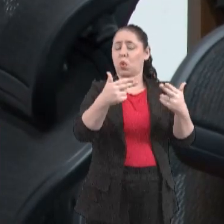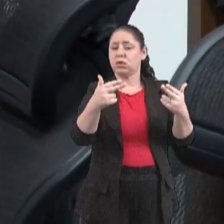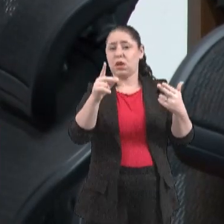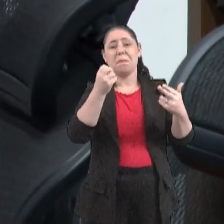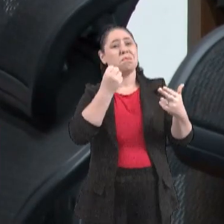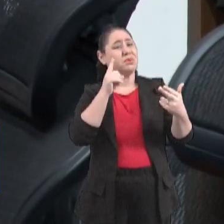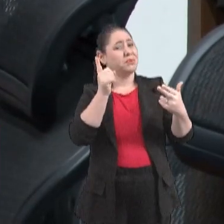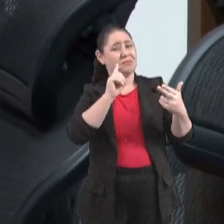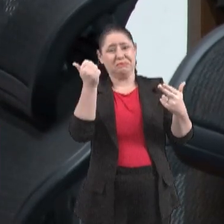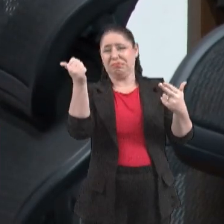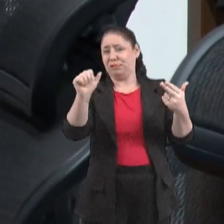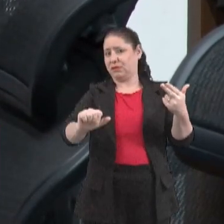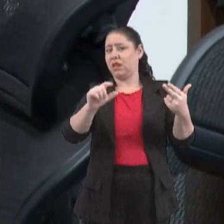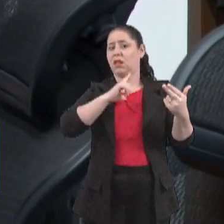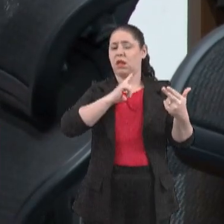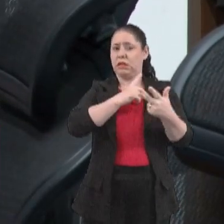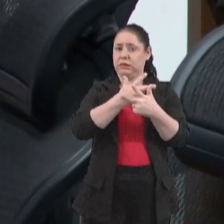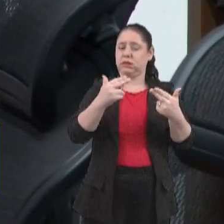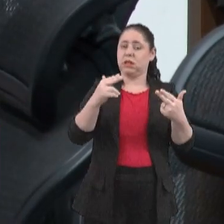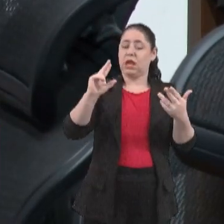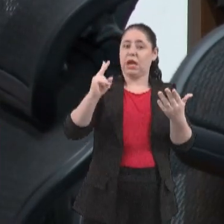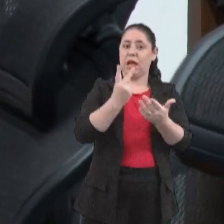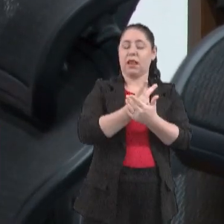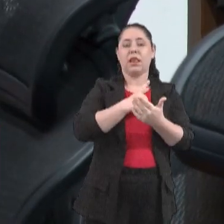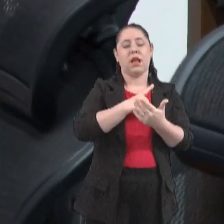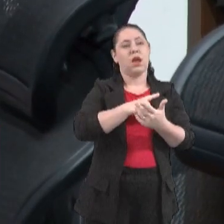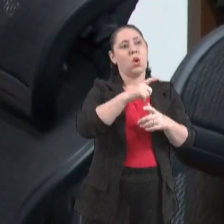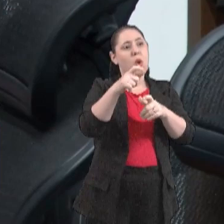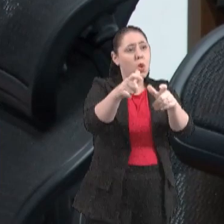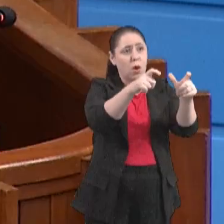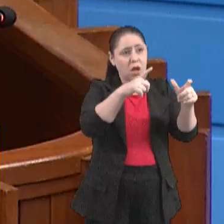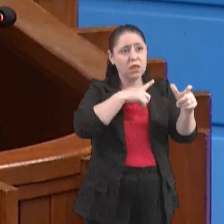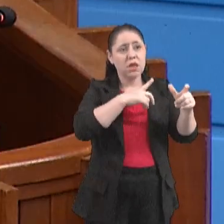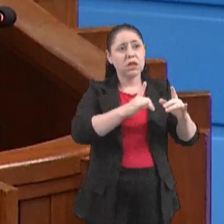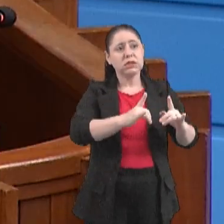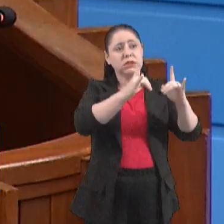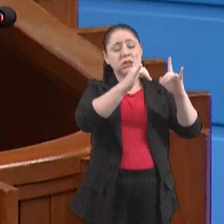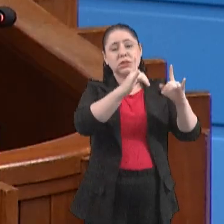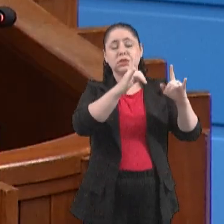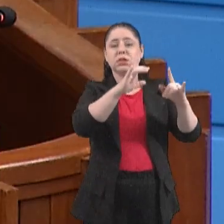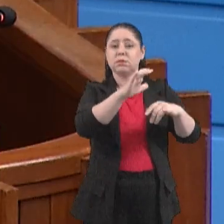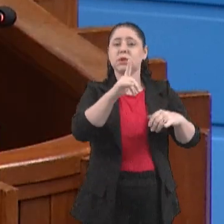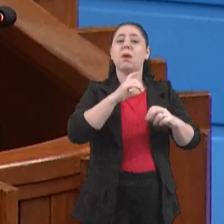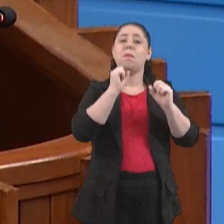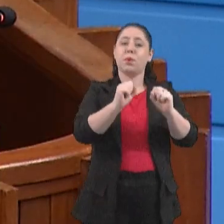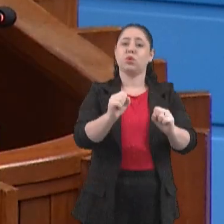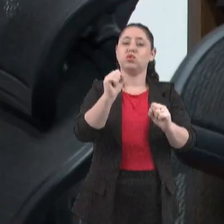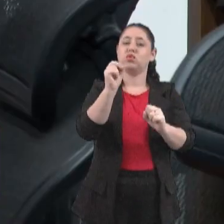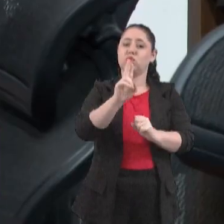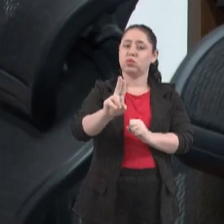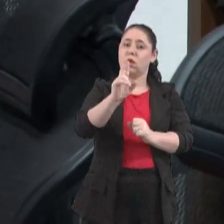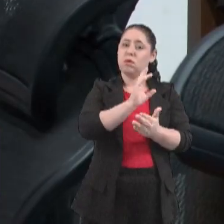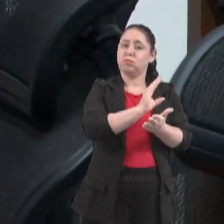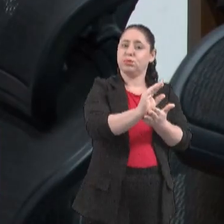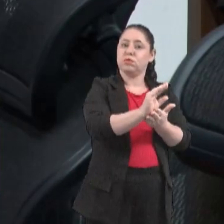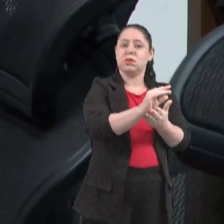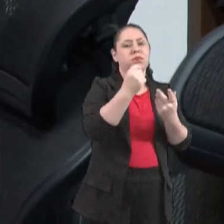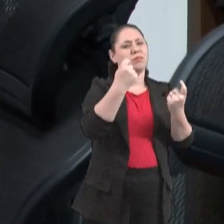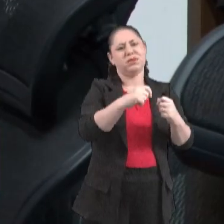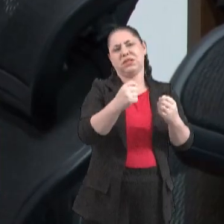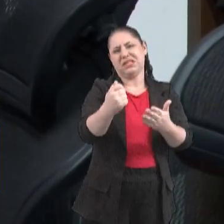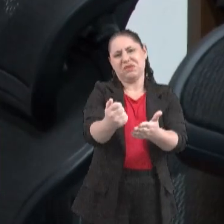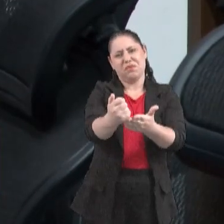são boas. Então, assim, acho que tem muitas áreas em Campo Grande que podem ser feito investimento e que não